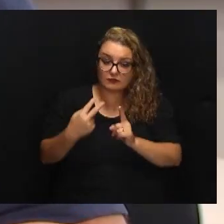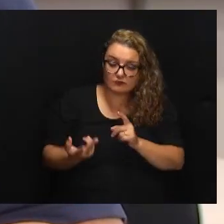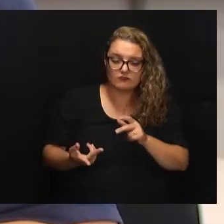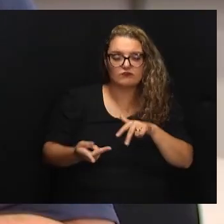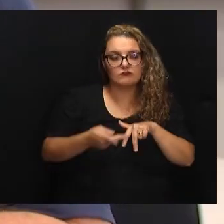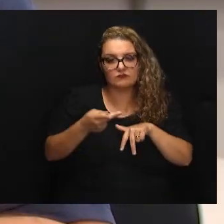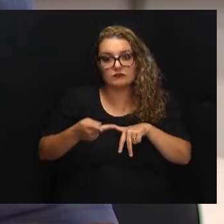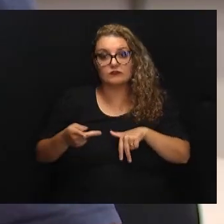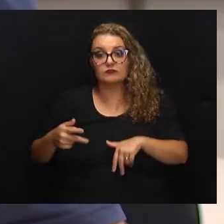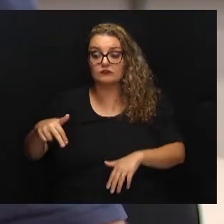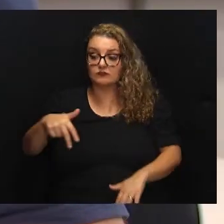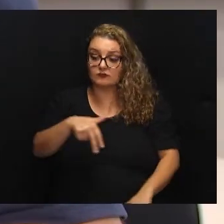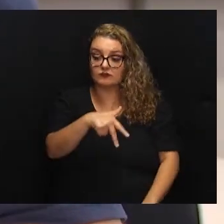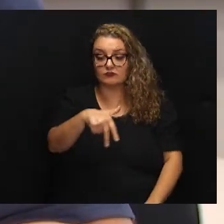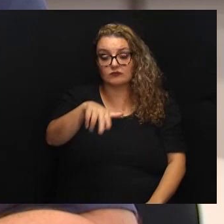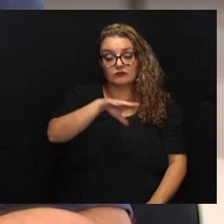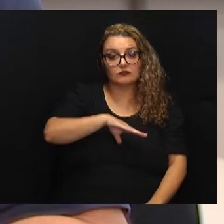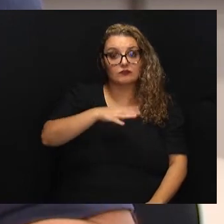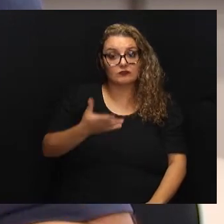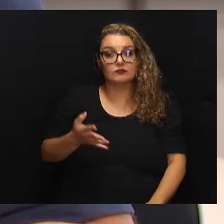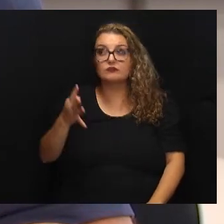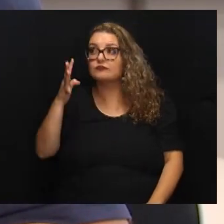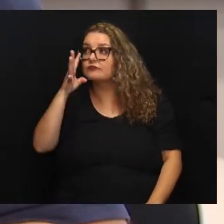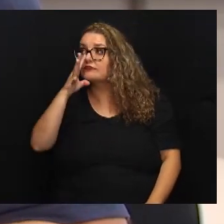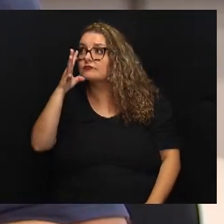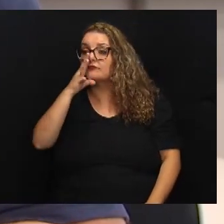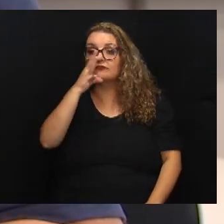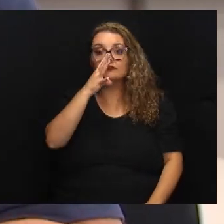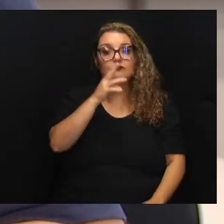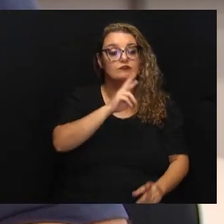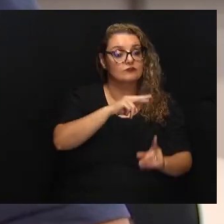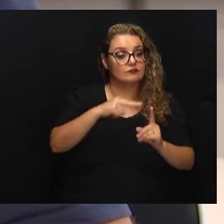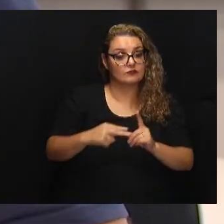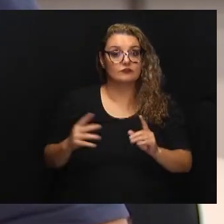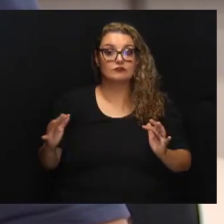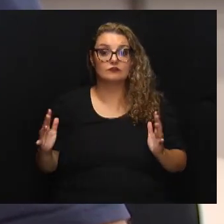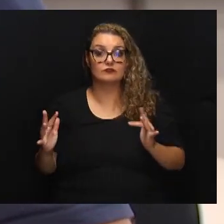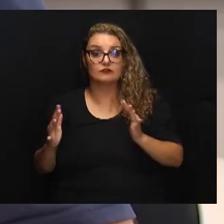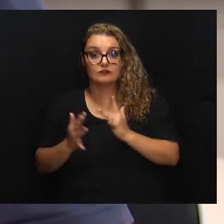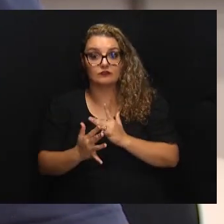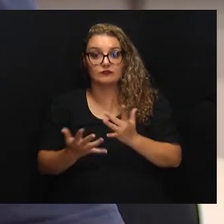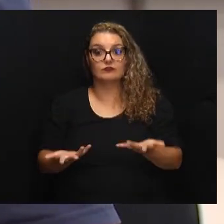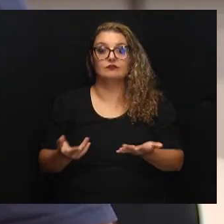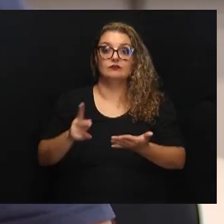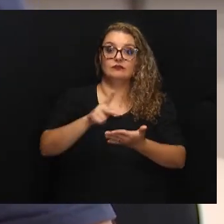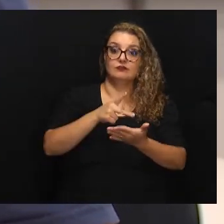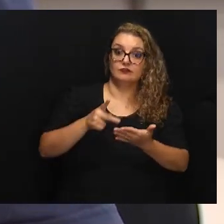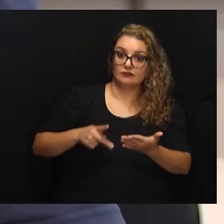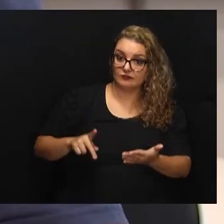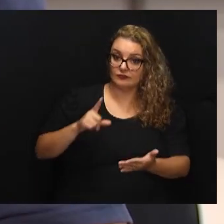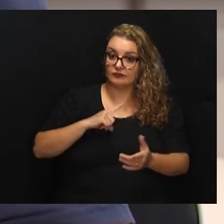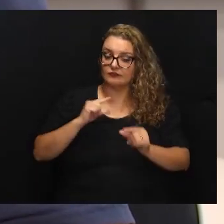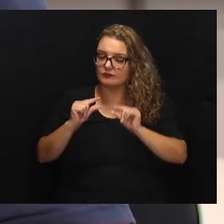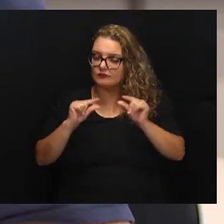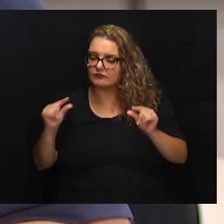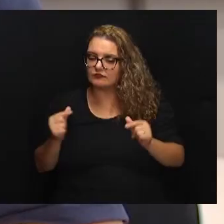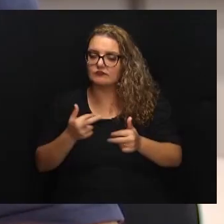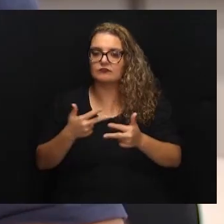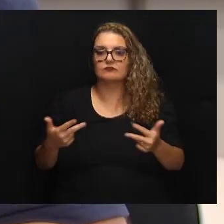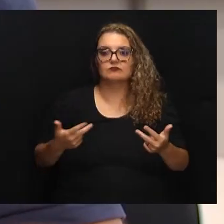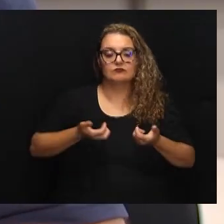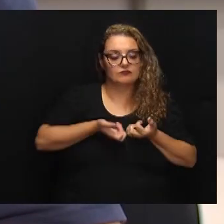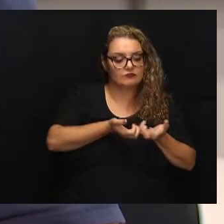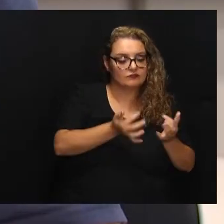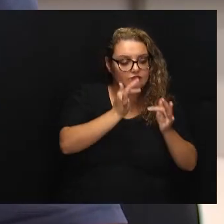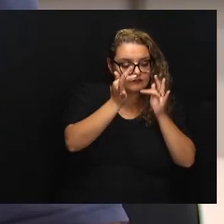da perspectiva de uma mulher que caminha pela cidade e pode apreciar a cidade do ponto de vista do pedestre, da poesia